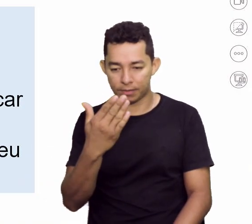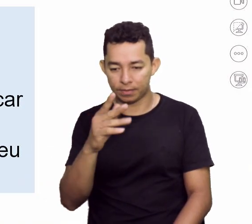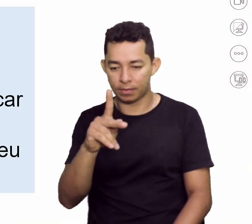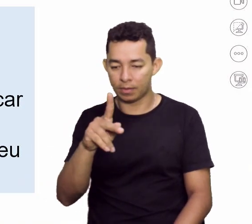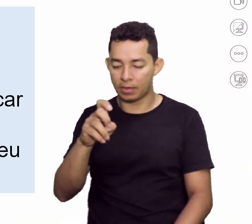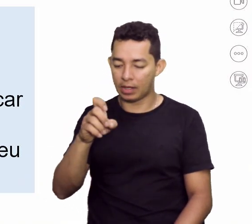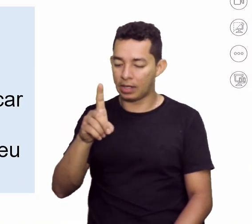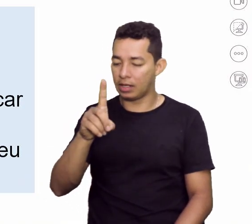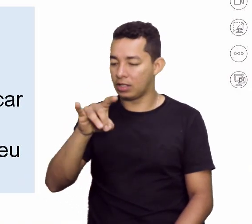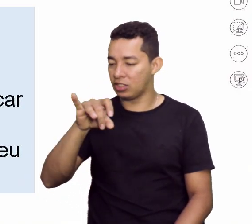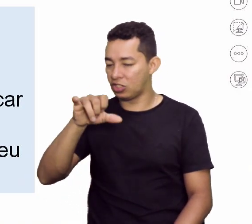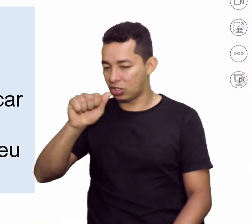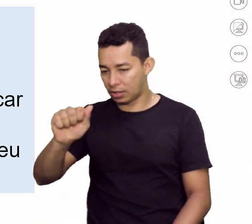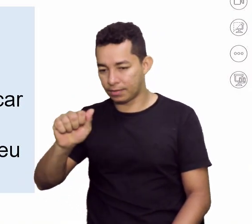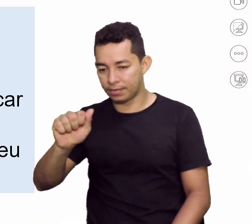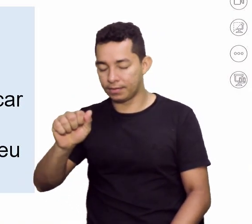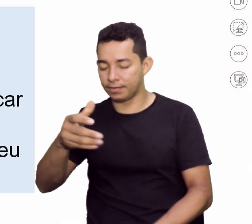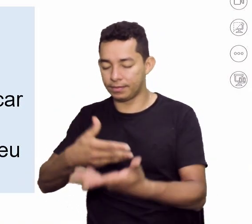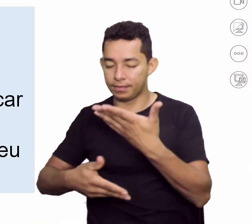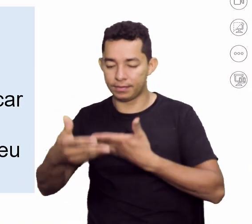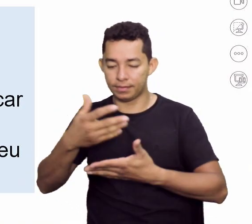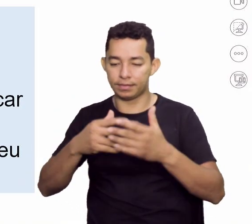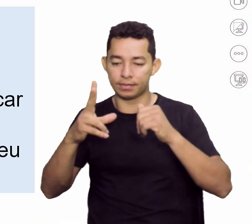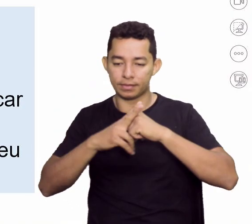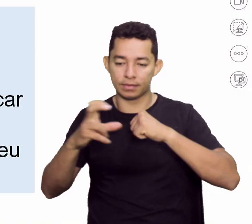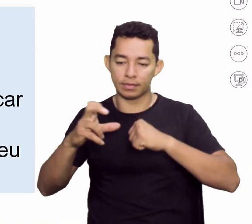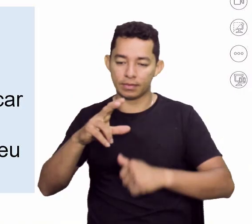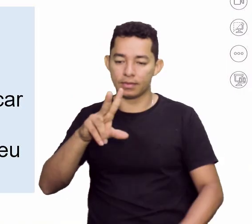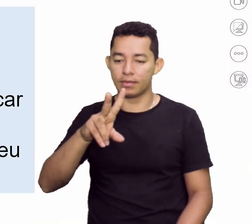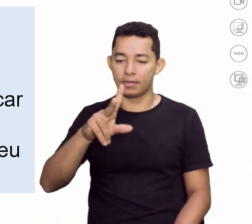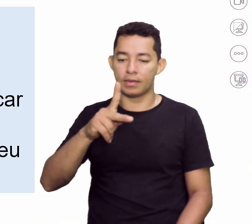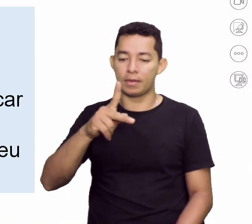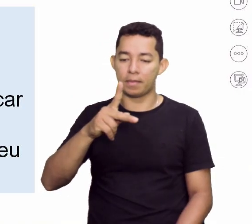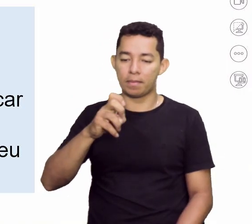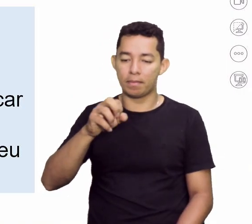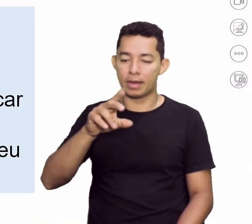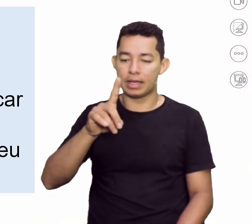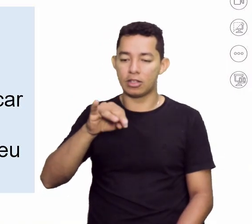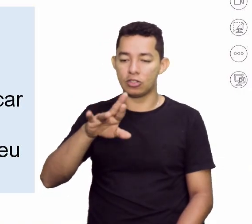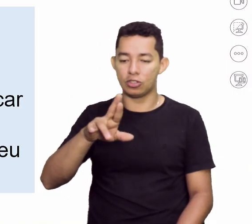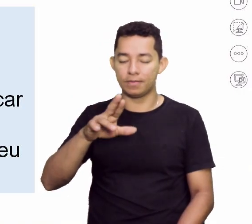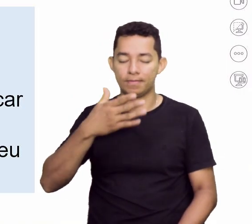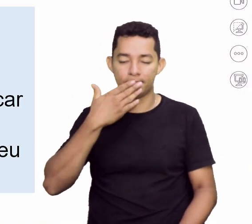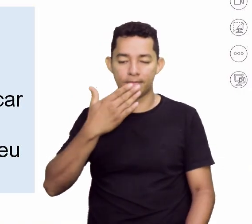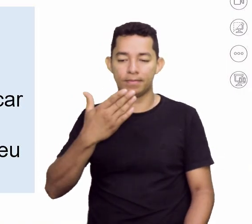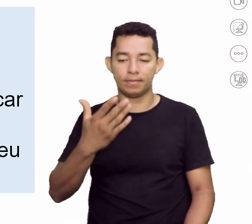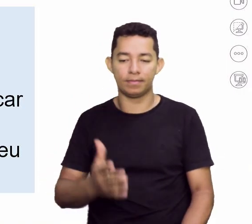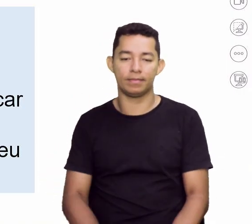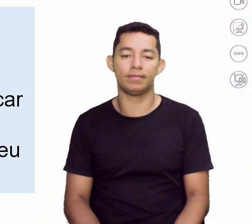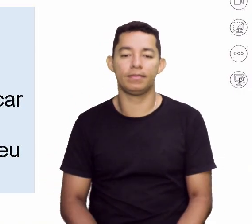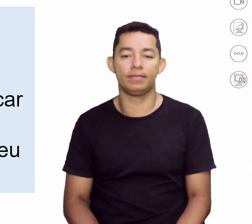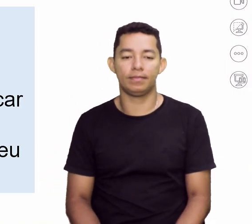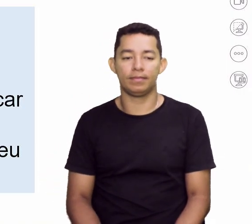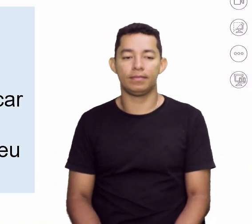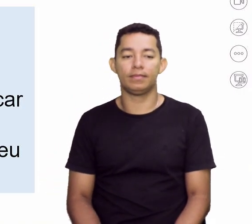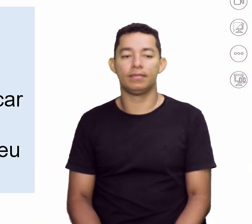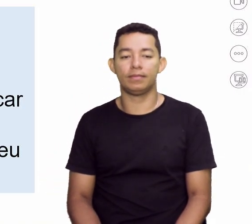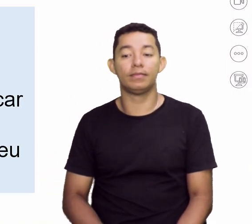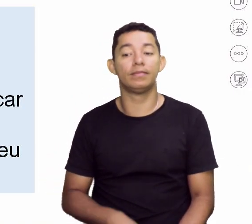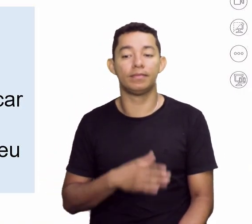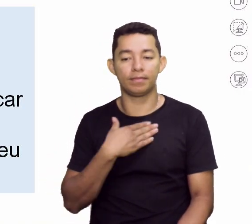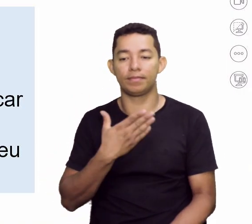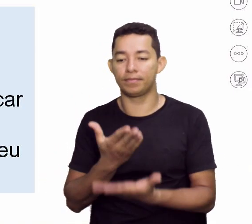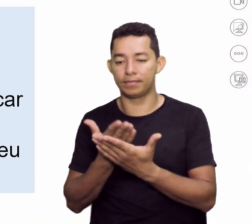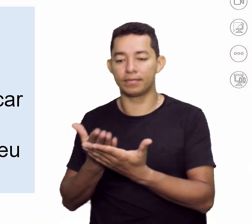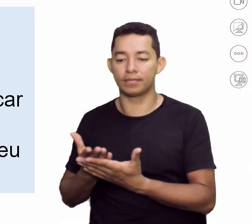relacionada ao verbo pedir. Viu aí? Tem que estudar pra caramba para ir decorando essas relações aí. E era isso que eles faziam,